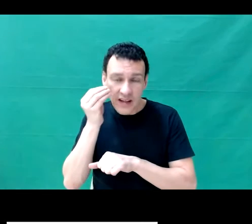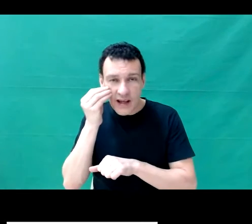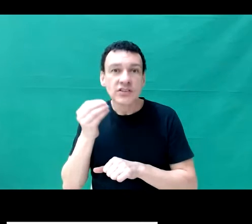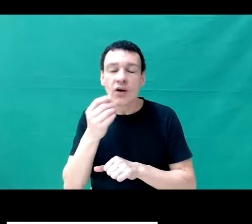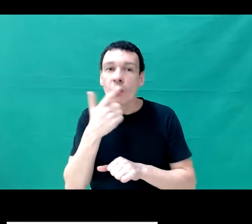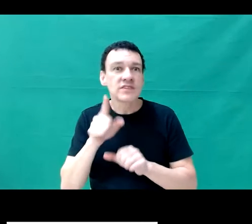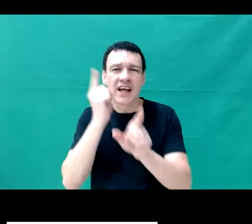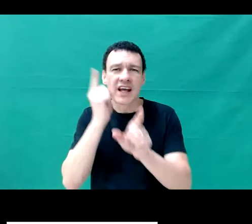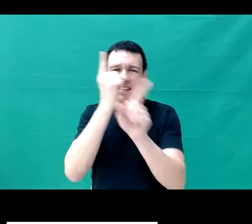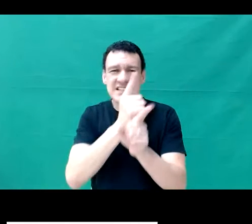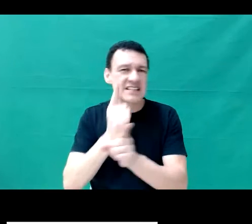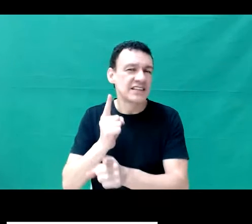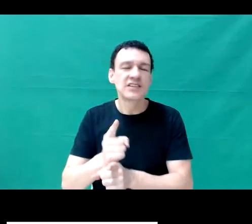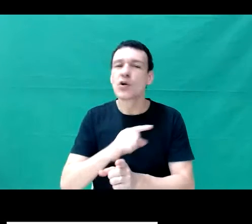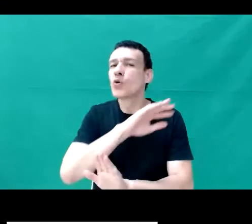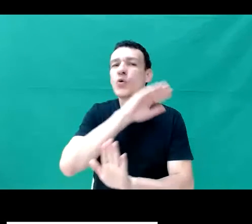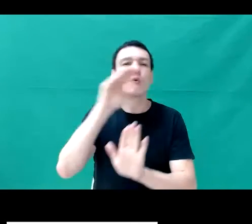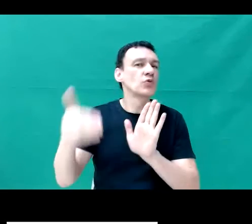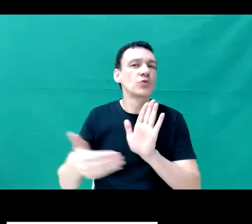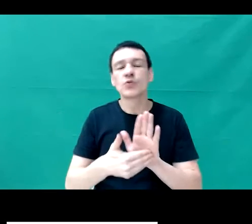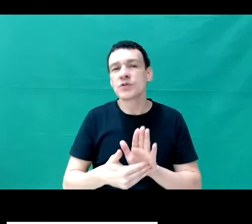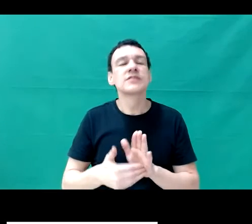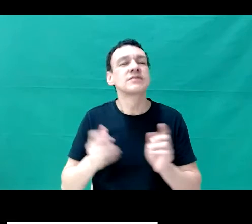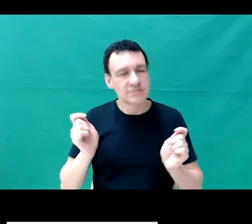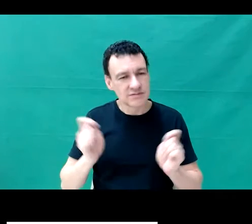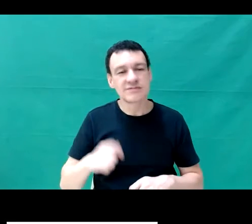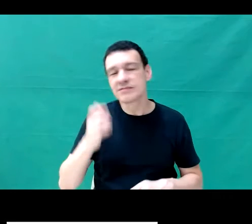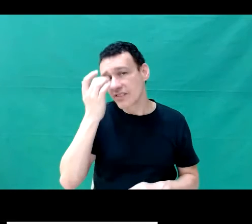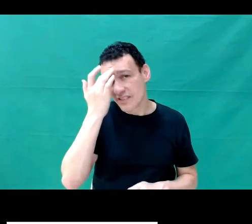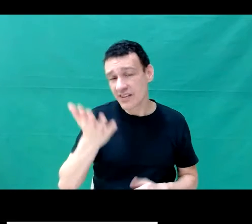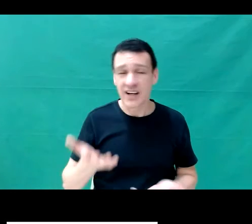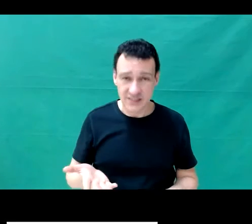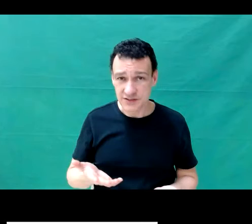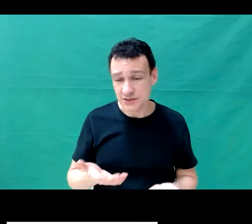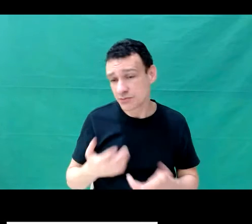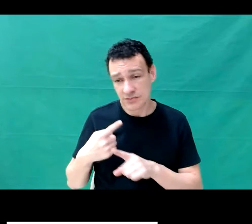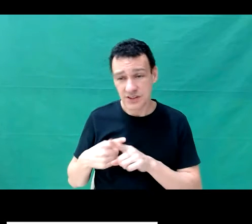complexos, né, estressando o máximo possível de testes de acessibilidade.